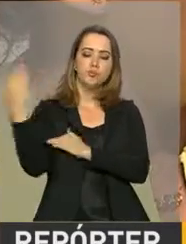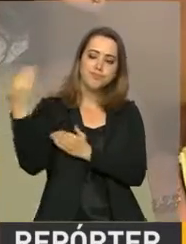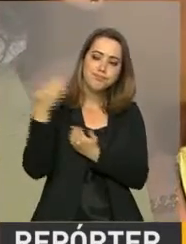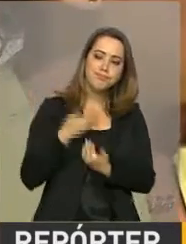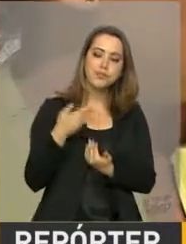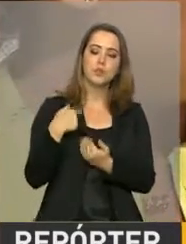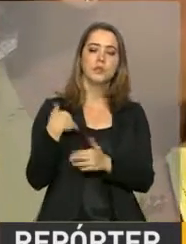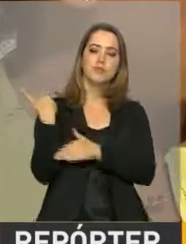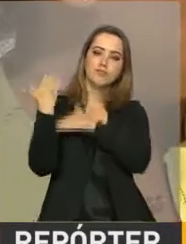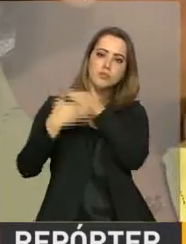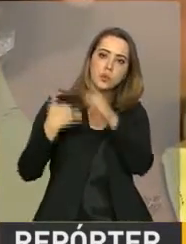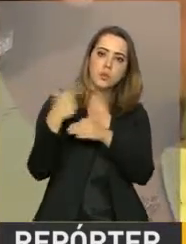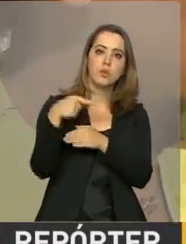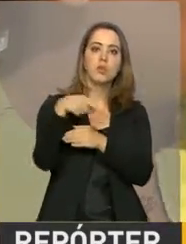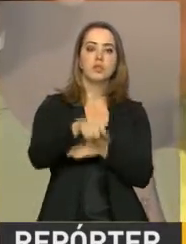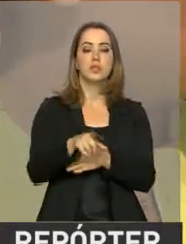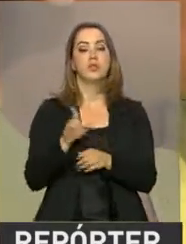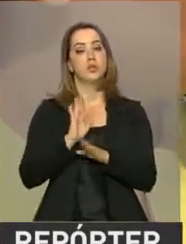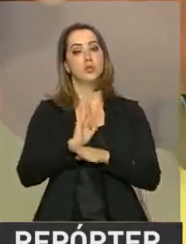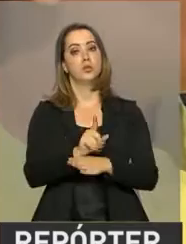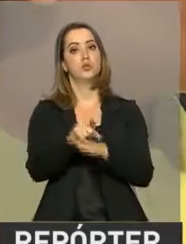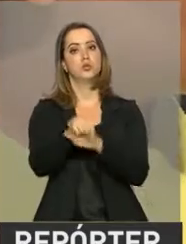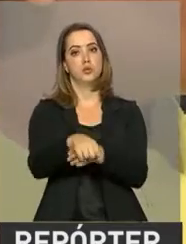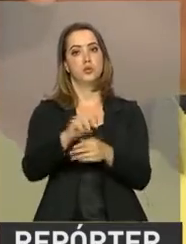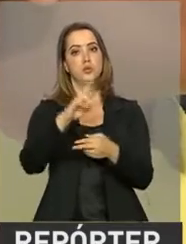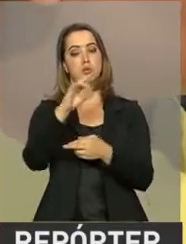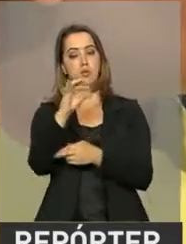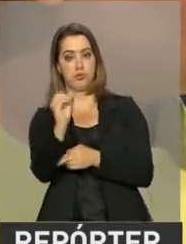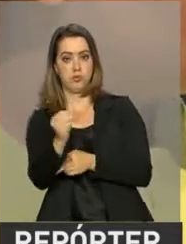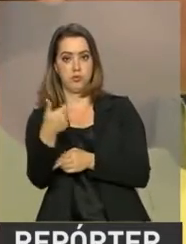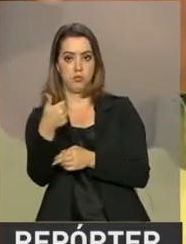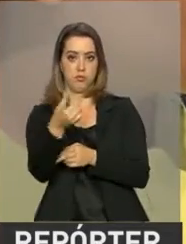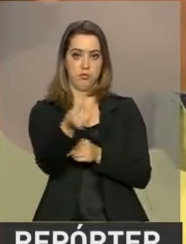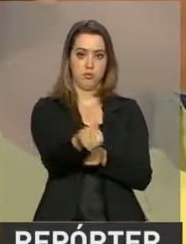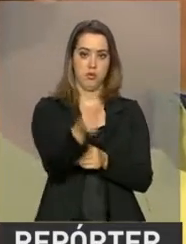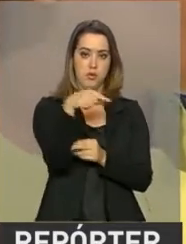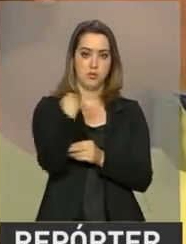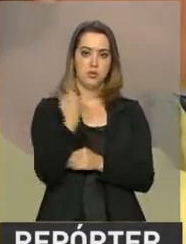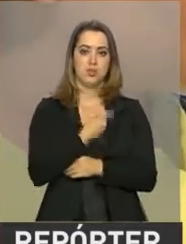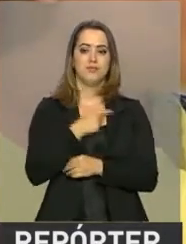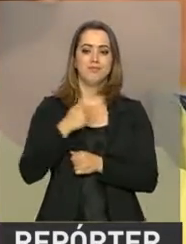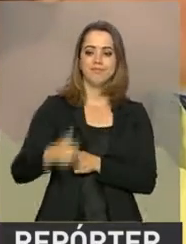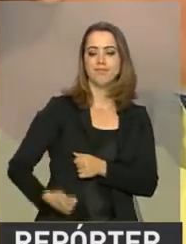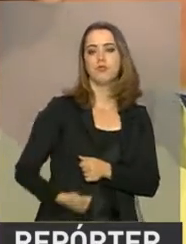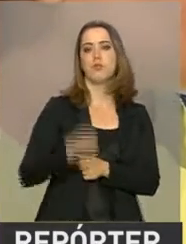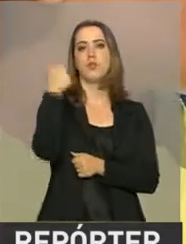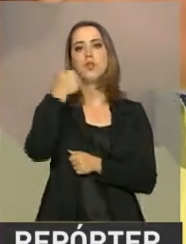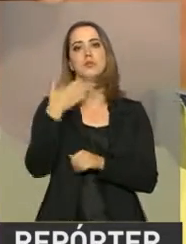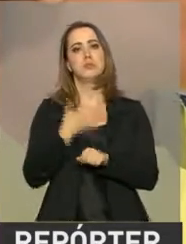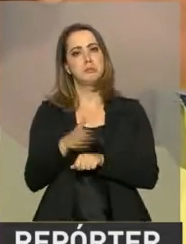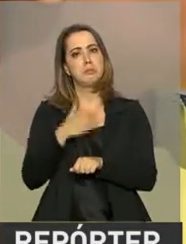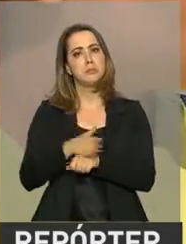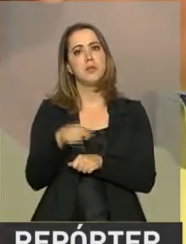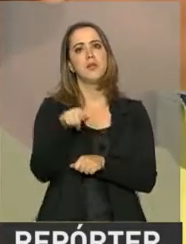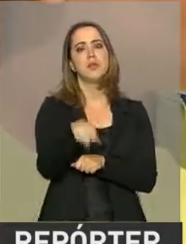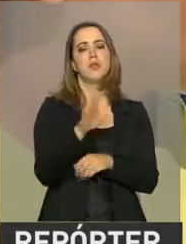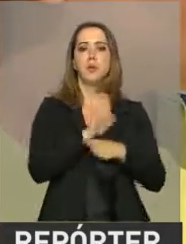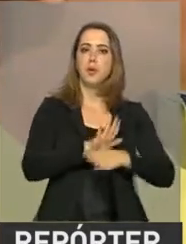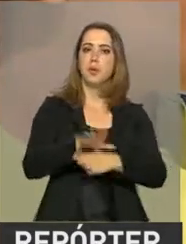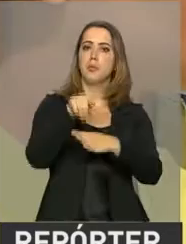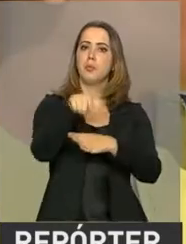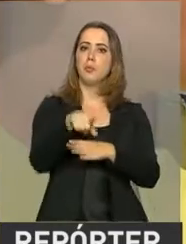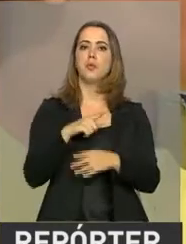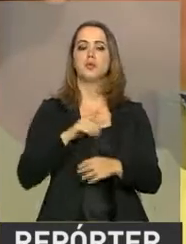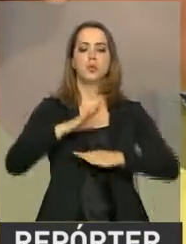muita parte da gente agora nos Jogos Olímpicos de Rio 2016. A gente conseguiu ter um pouco mais de estrutura, um pouco mais de apoio dentro